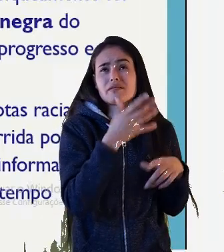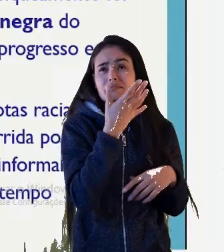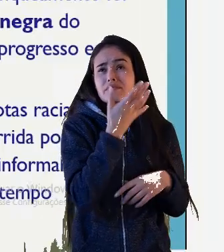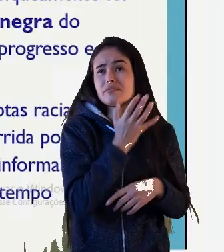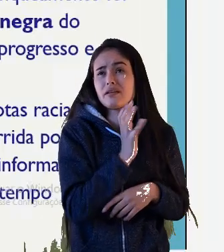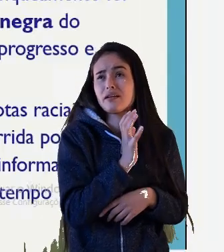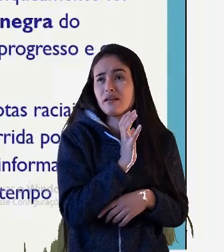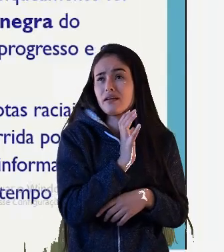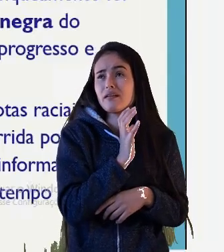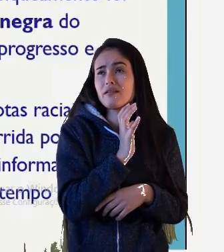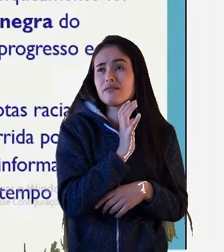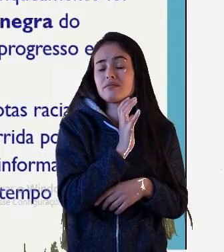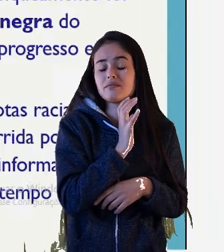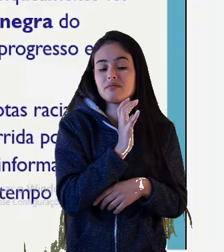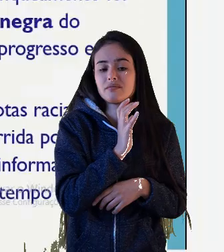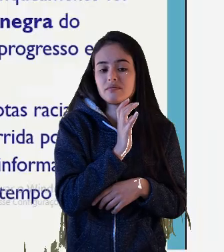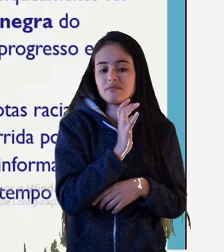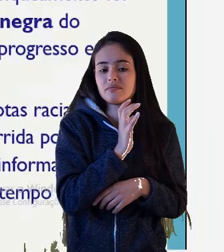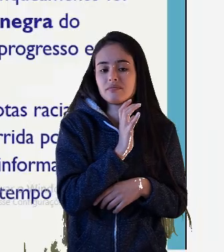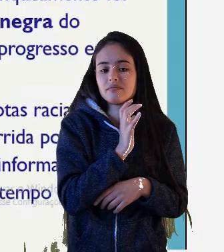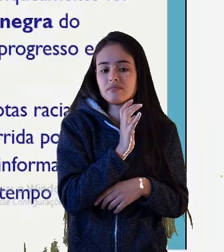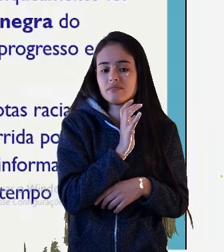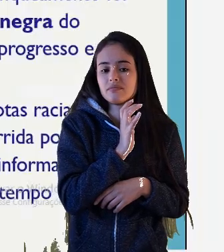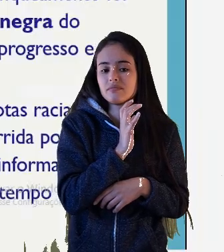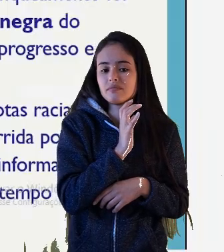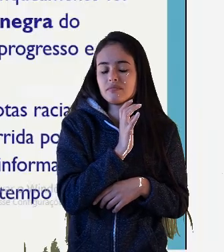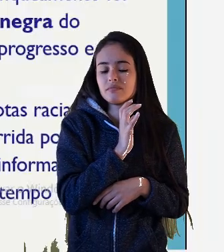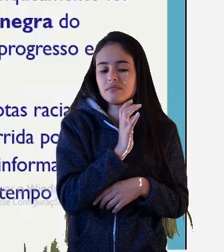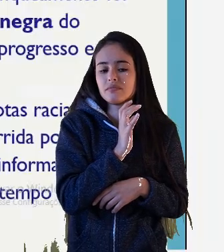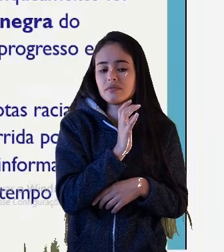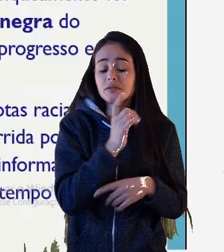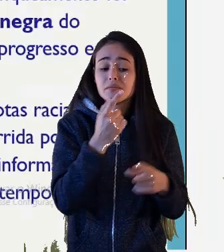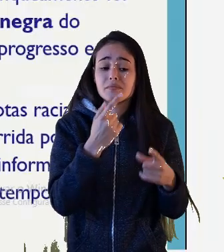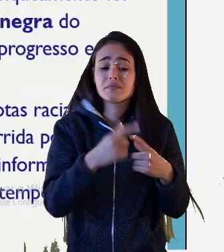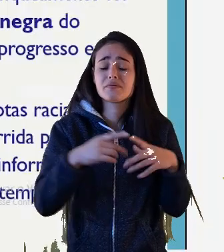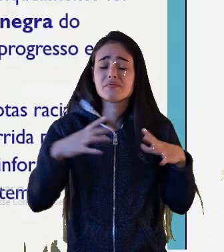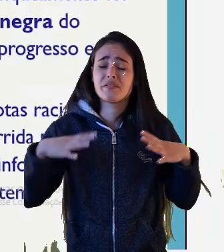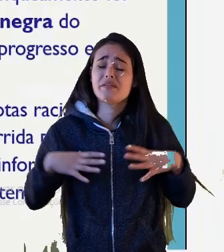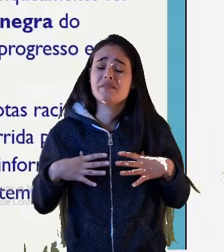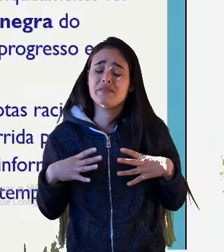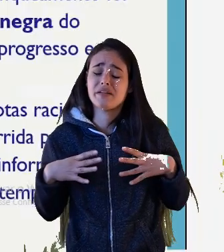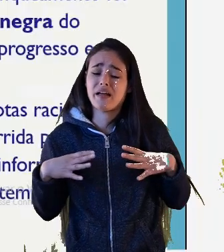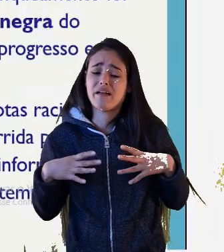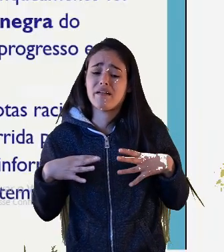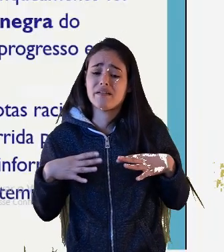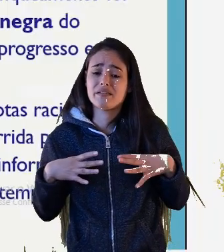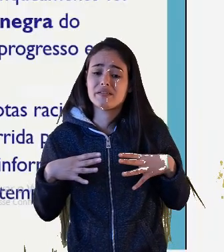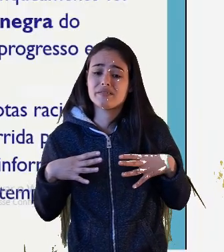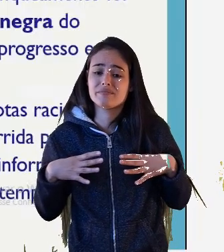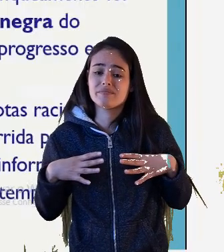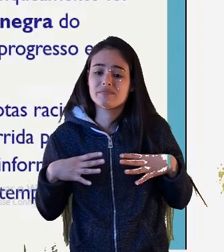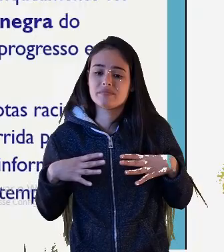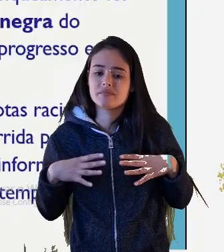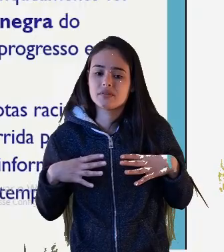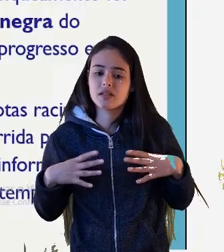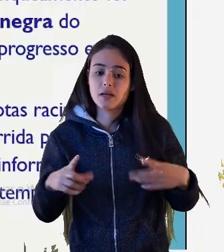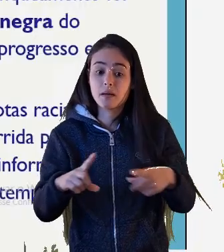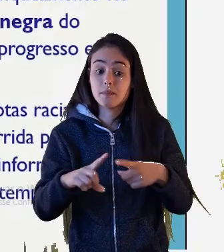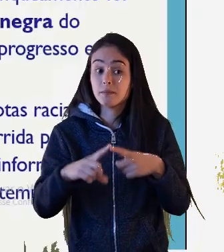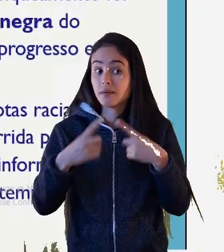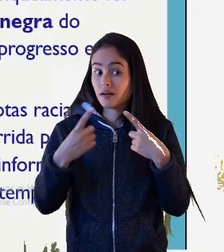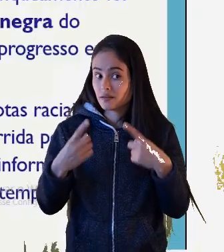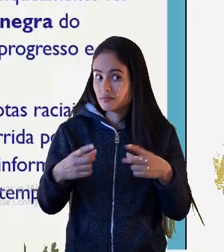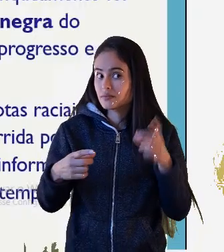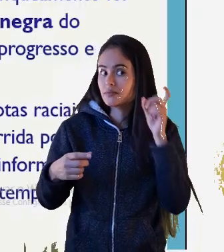cidadania indígena, né, que é a nossa ascendência indígena e a nossa ascendência africana, a gente não